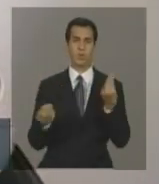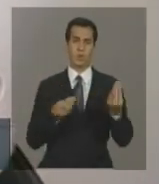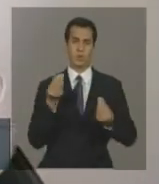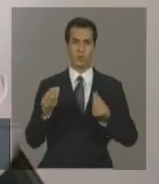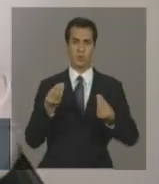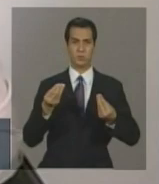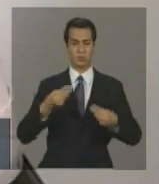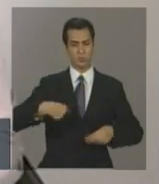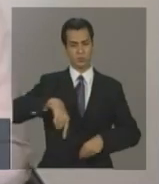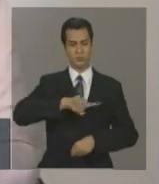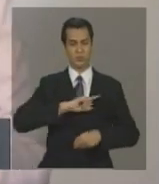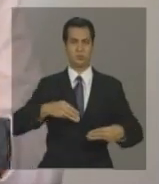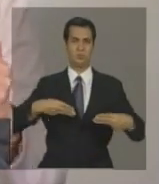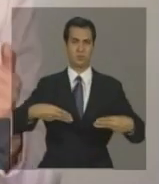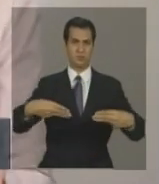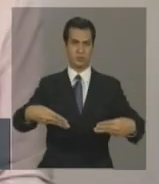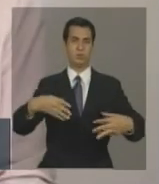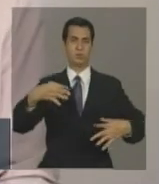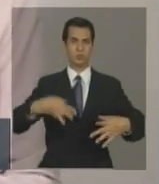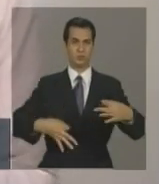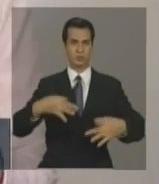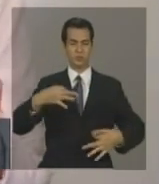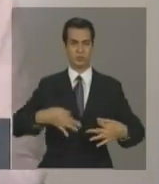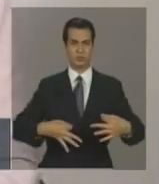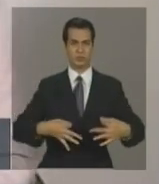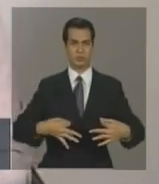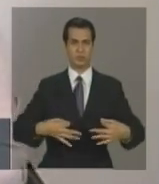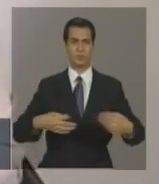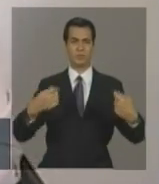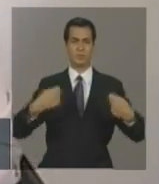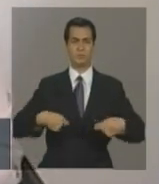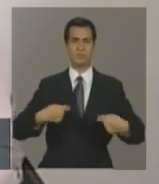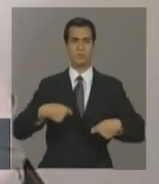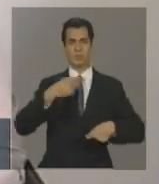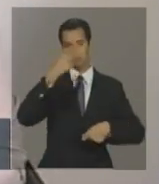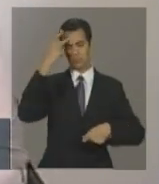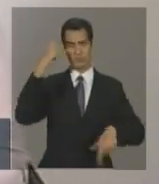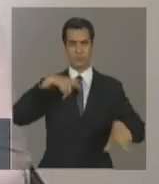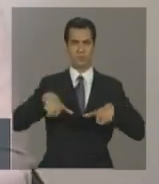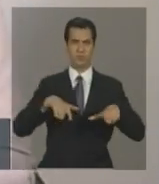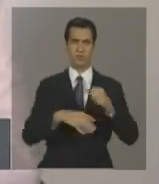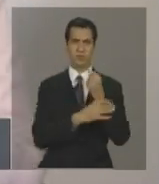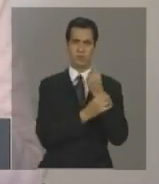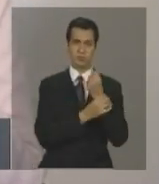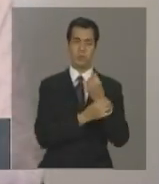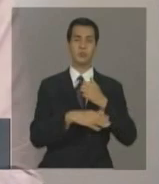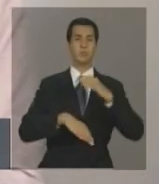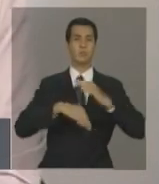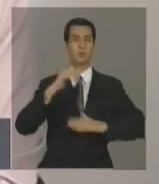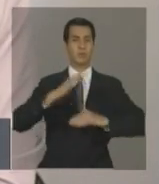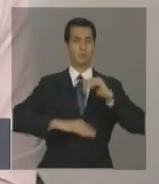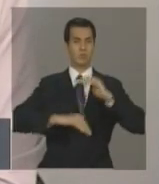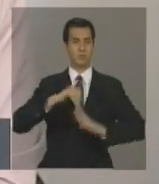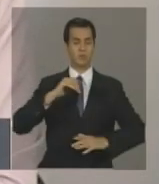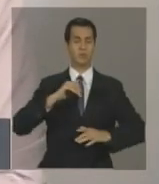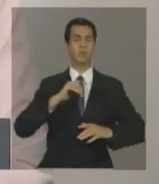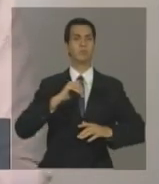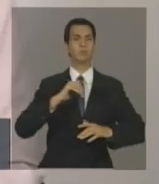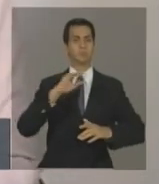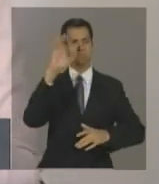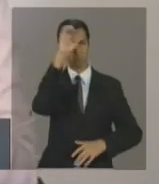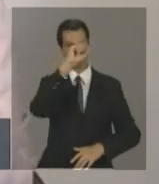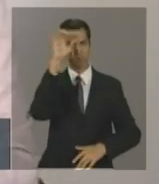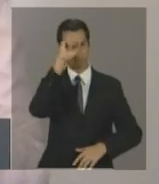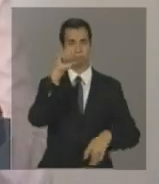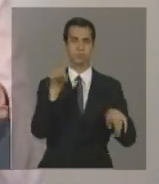da Justiça a formação dos profissionais de segurança, dos policiais,